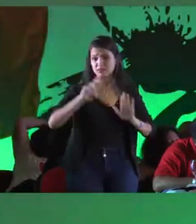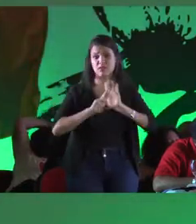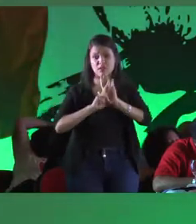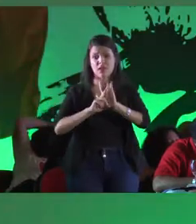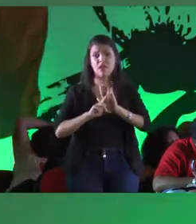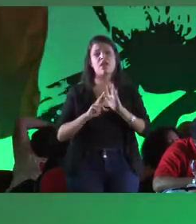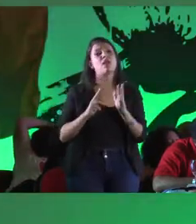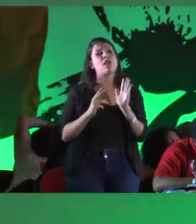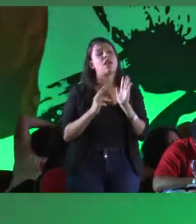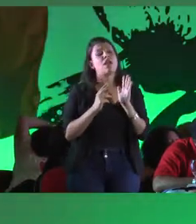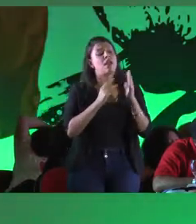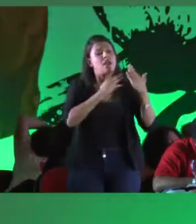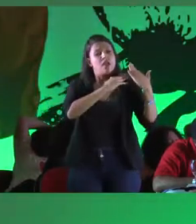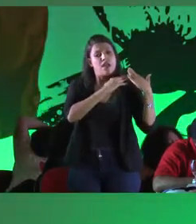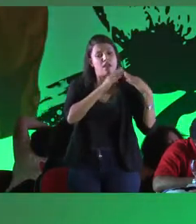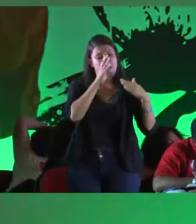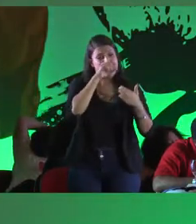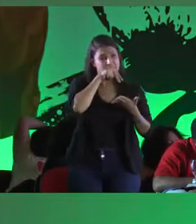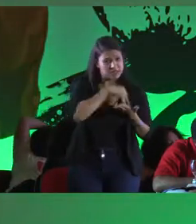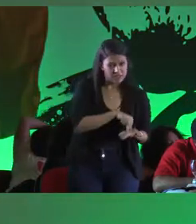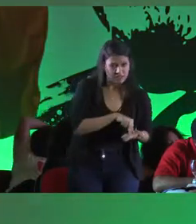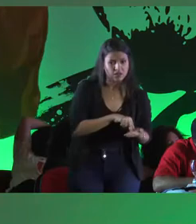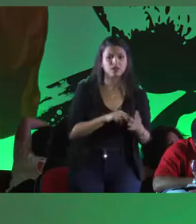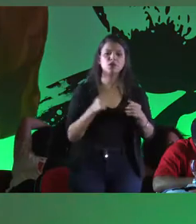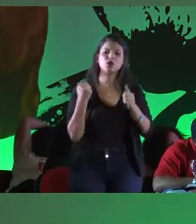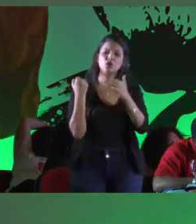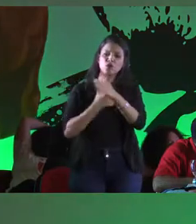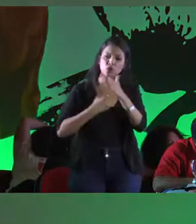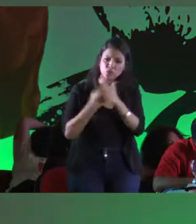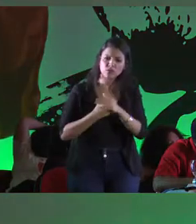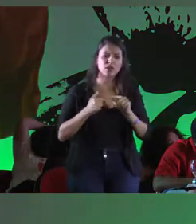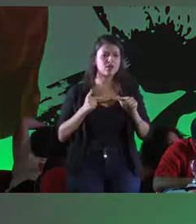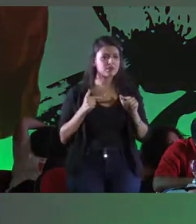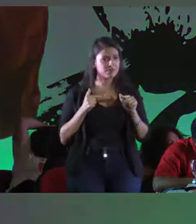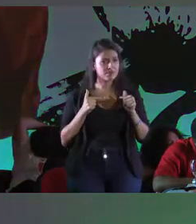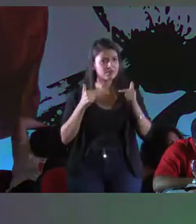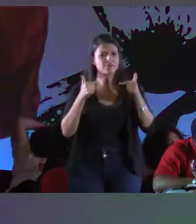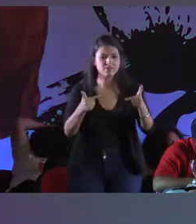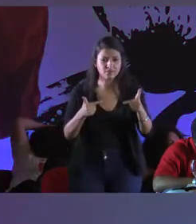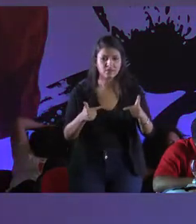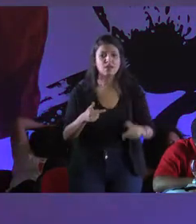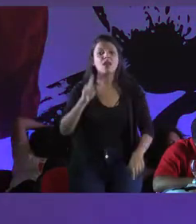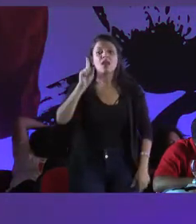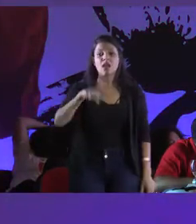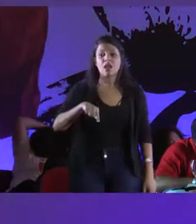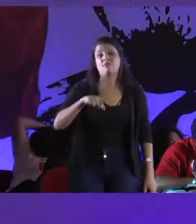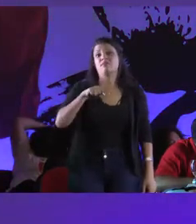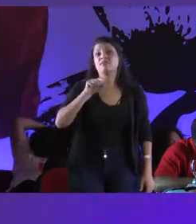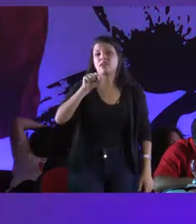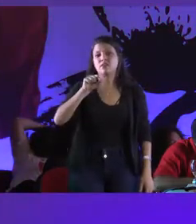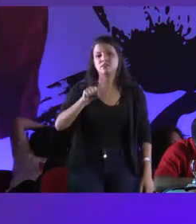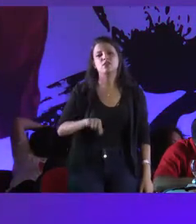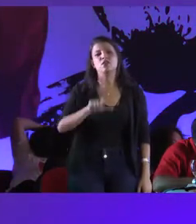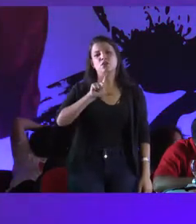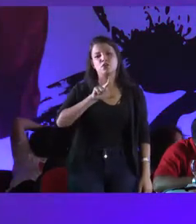resistência, quem representa o enfrentamento e a luta, quem representa a saída para esse Brasil, é Luiz Inácio